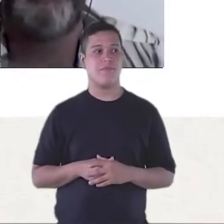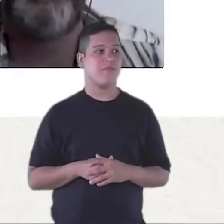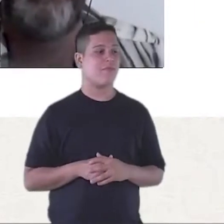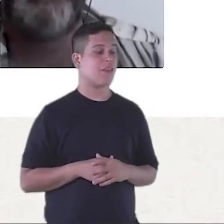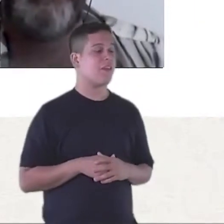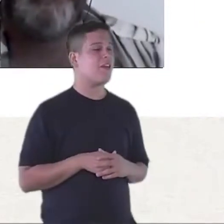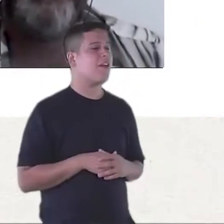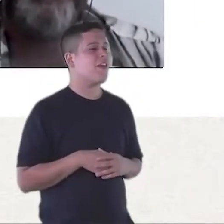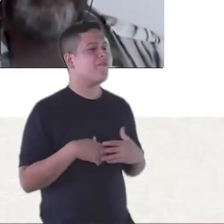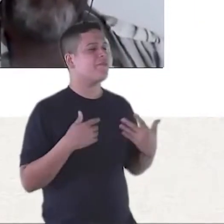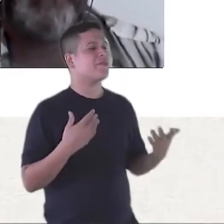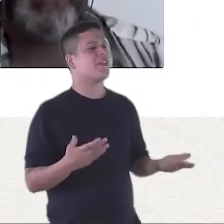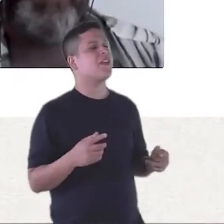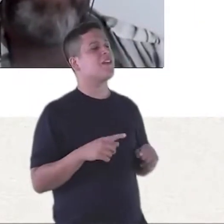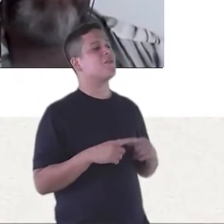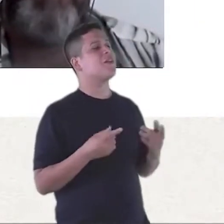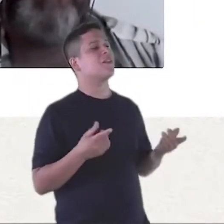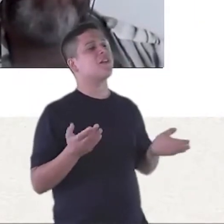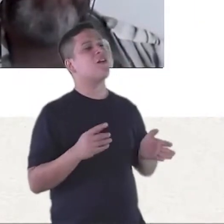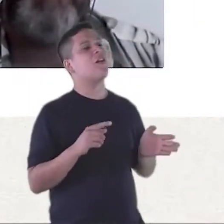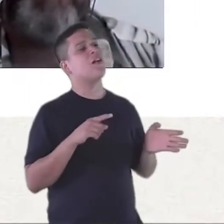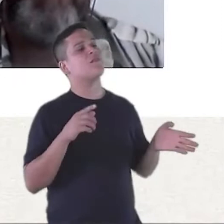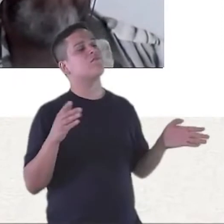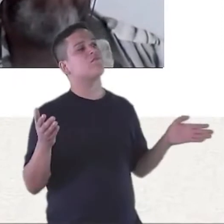Carpi, e hoje, como é que essa situação se transporta para a sua vida?